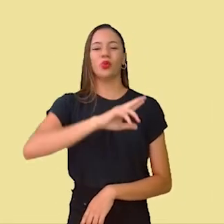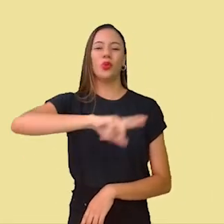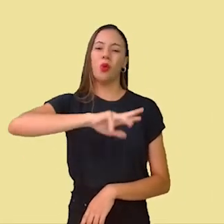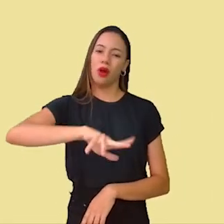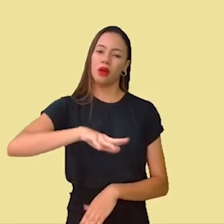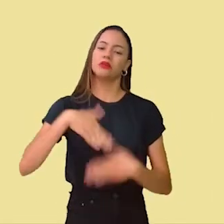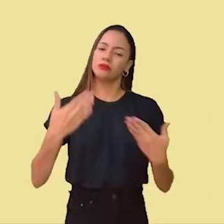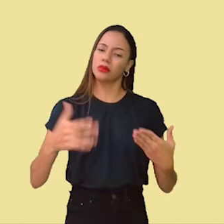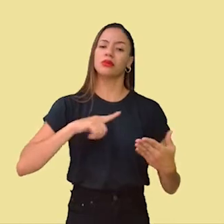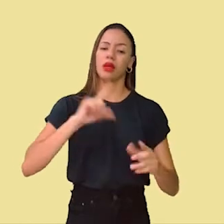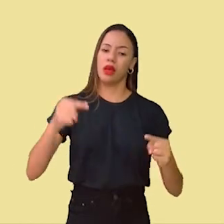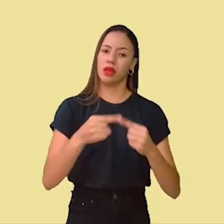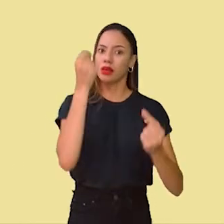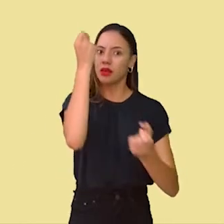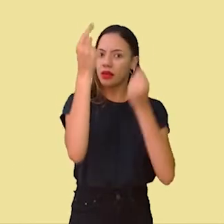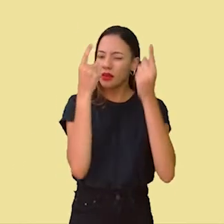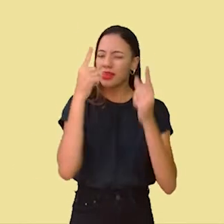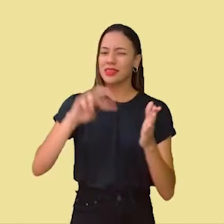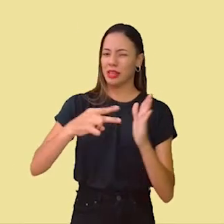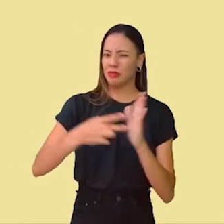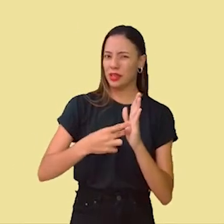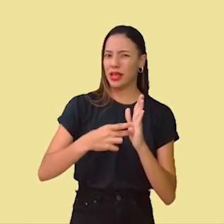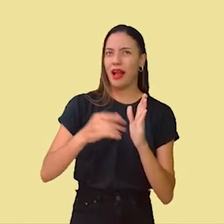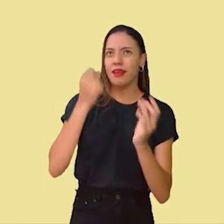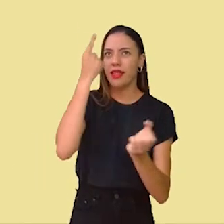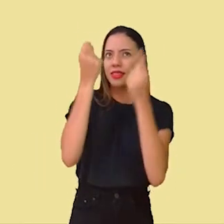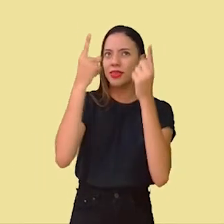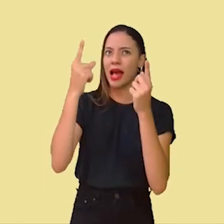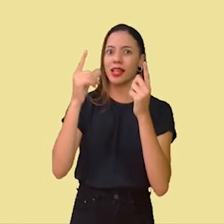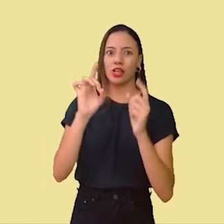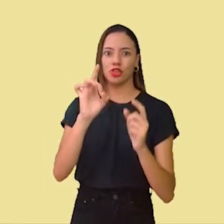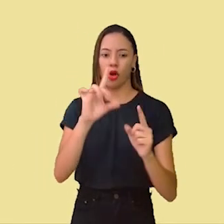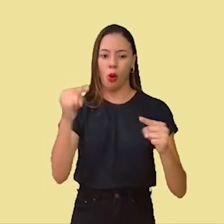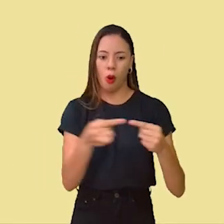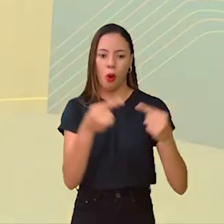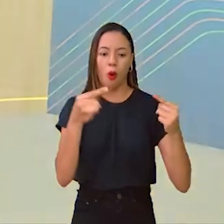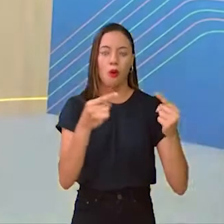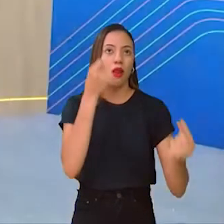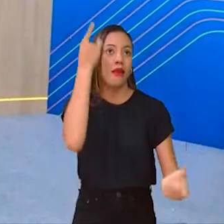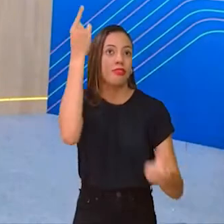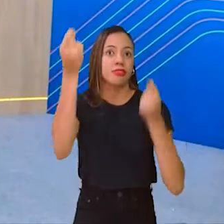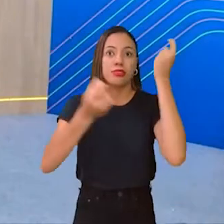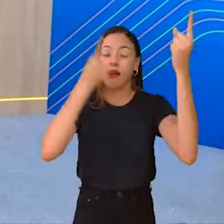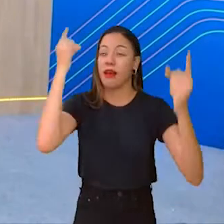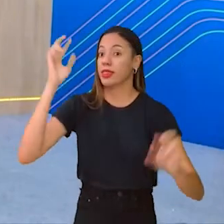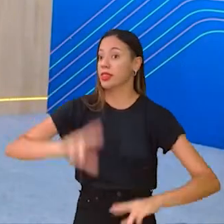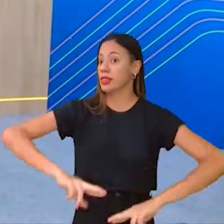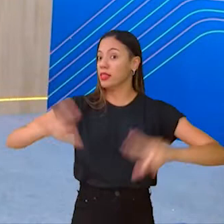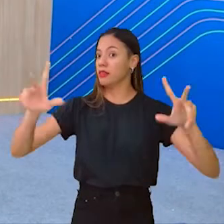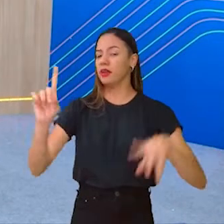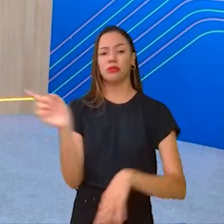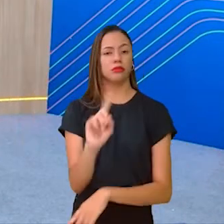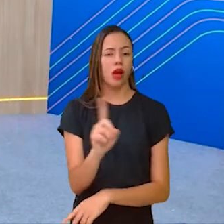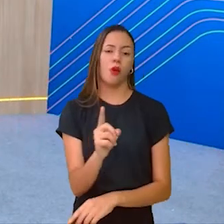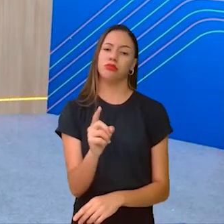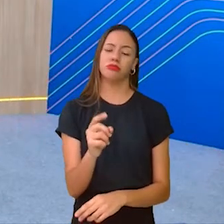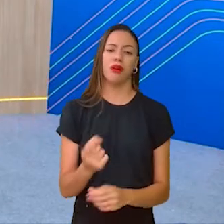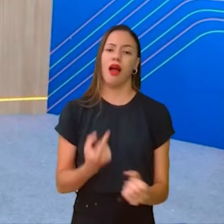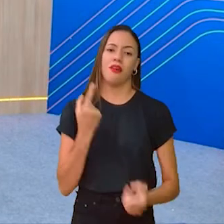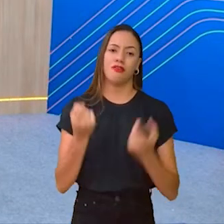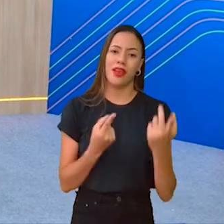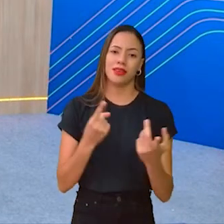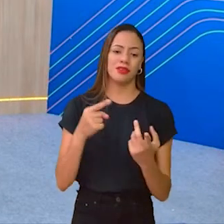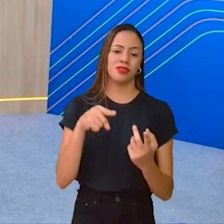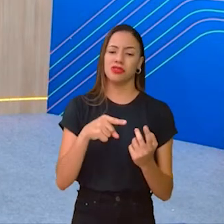ver com criatividade, não é só coisas estrambólicas e diferentes, né? Muitas vezes são coisas comuns que a gente executa de